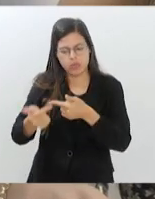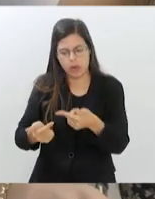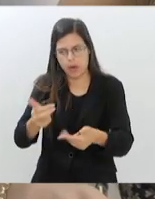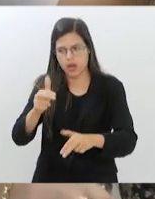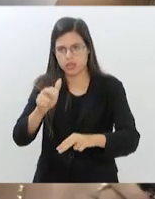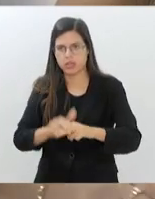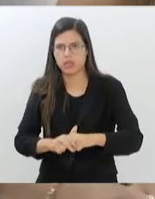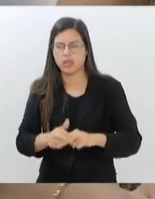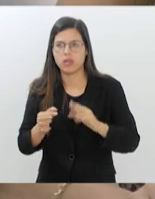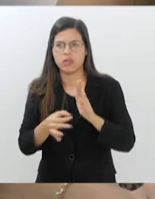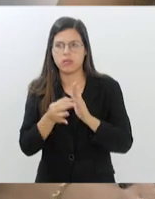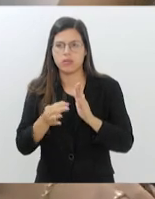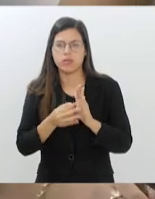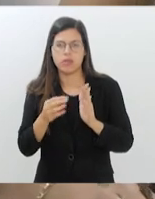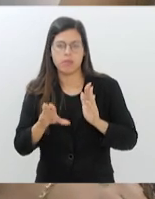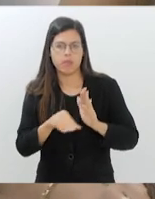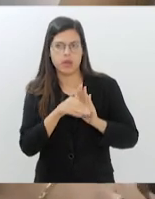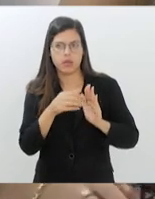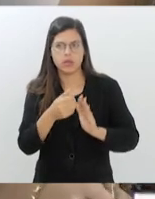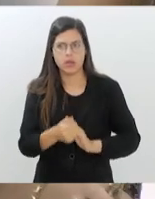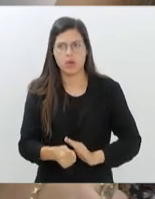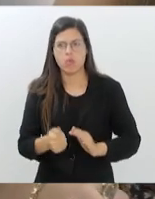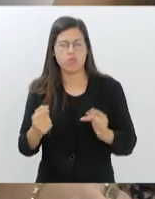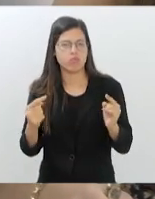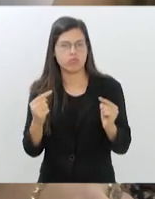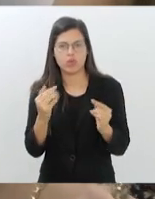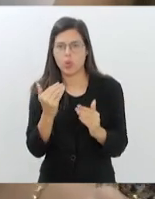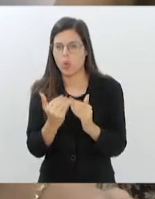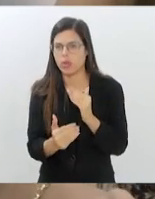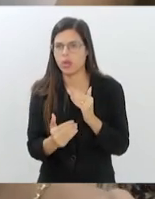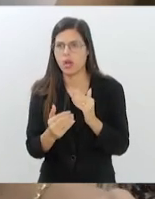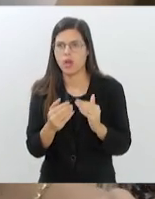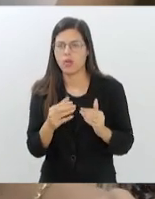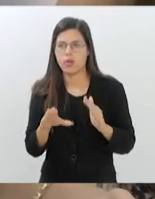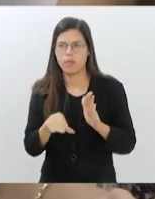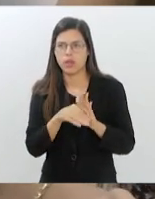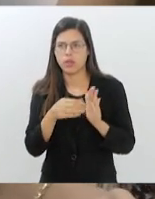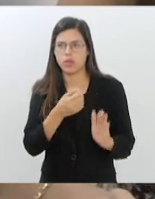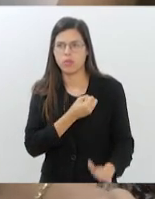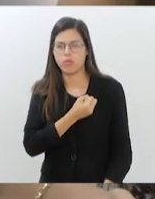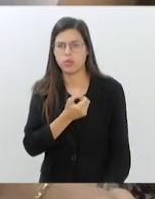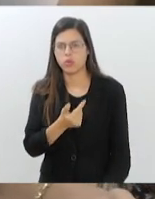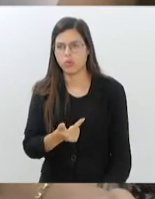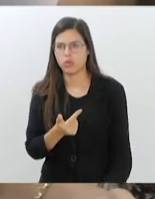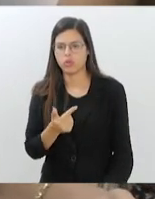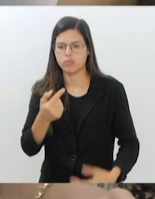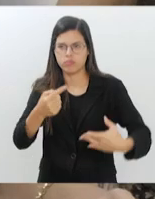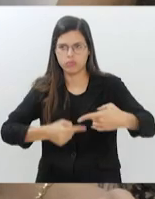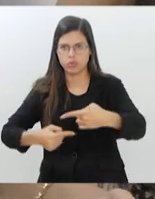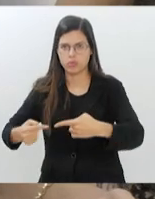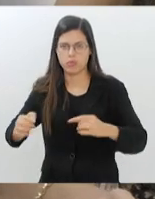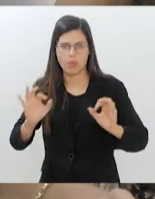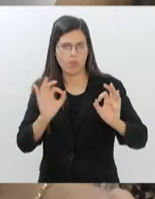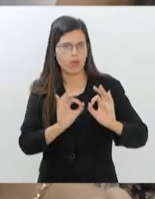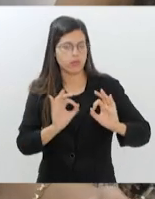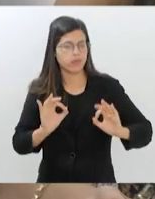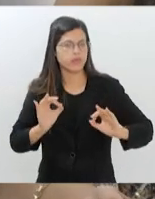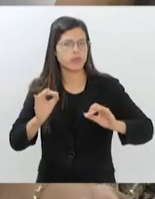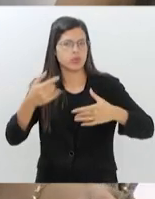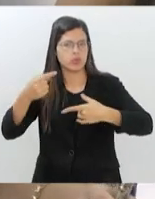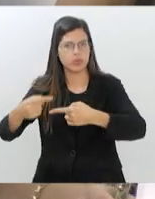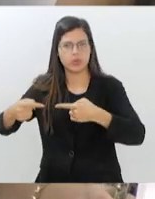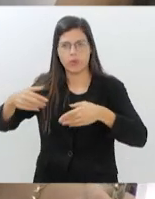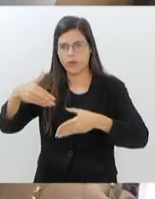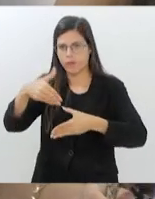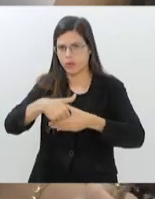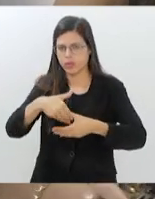é favorável à emenda número um e contrário a emenda número do em discussão não havendo Quem Queira discutir em